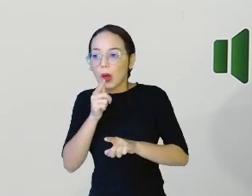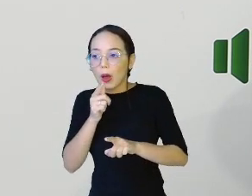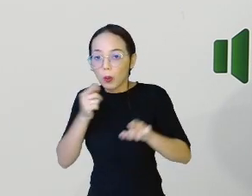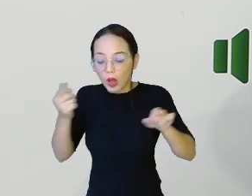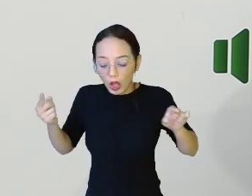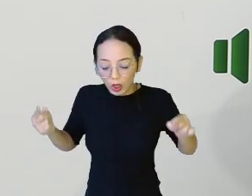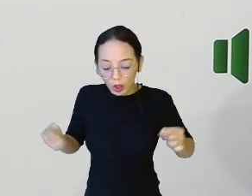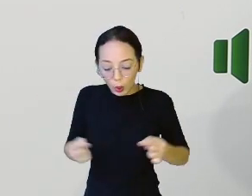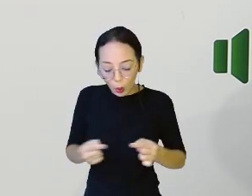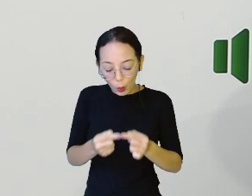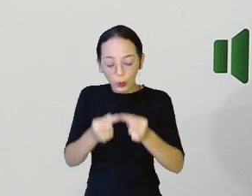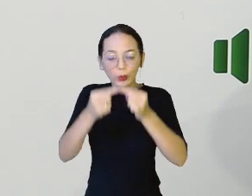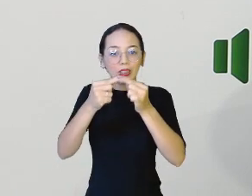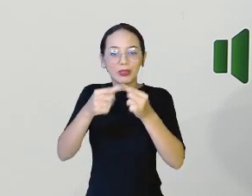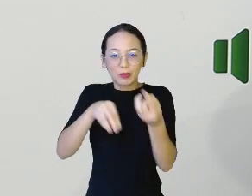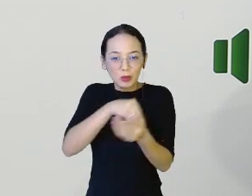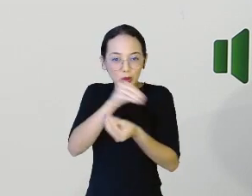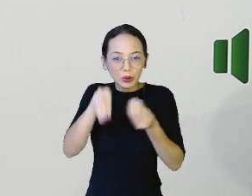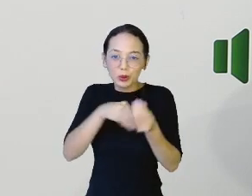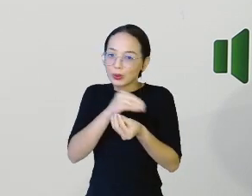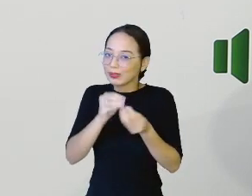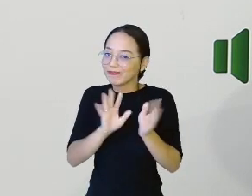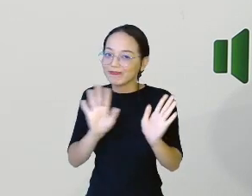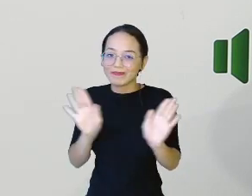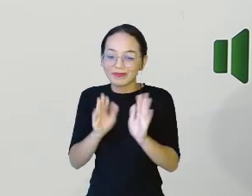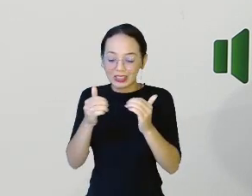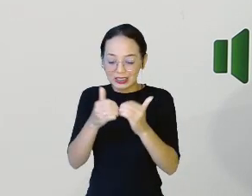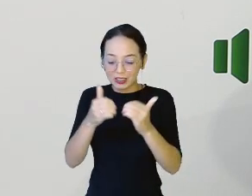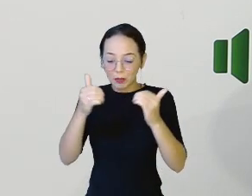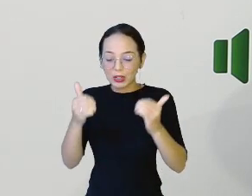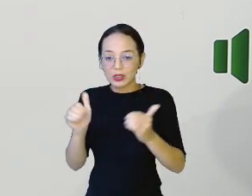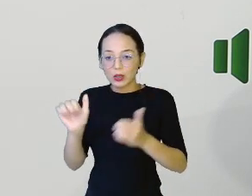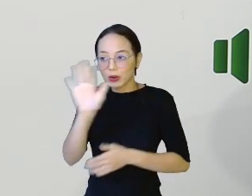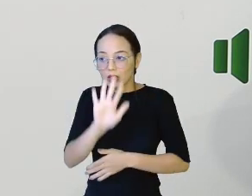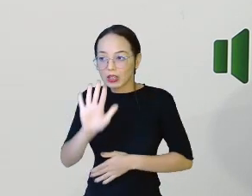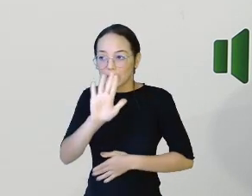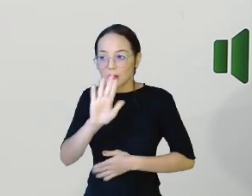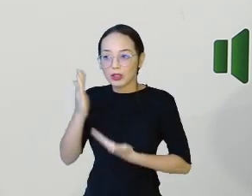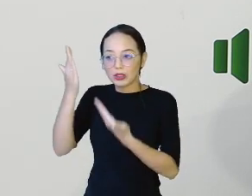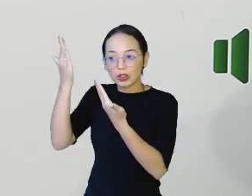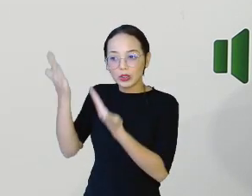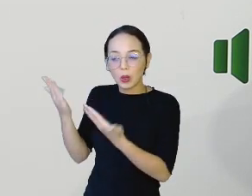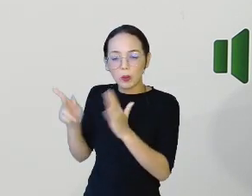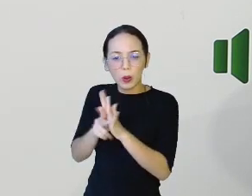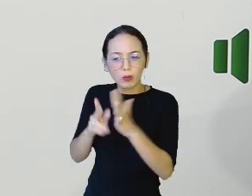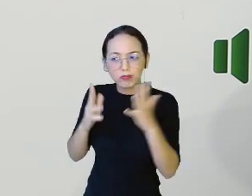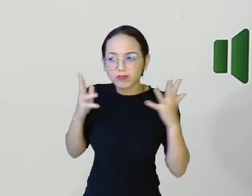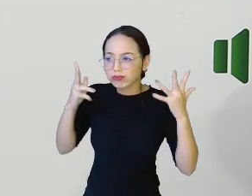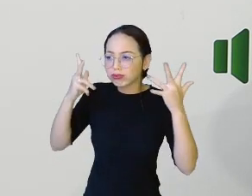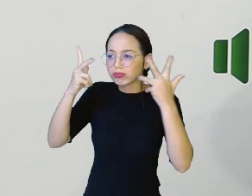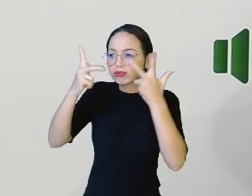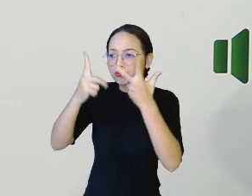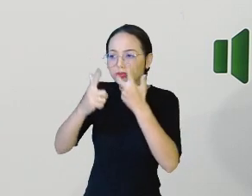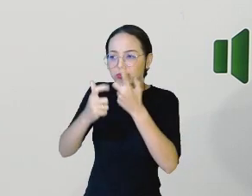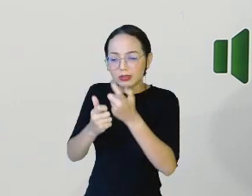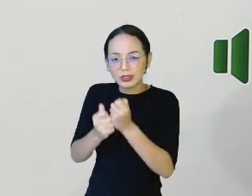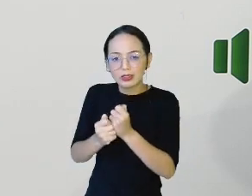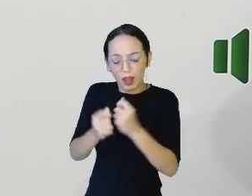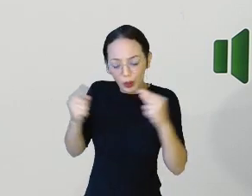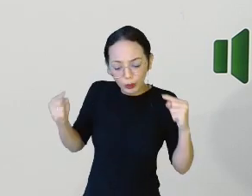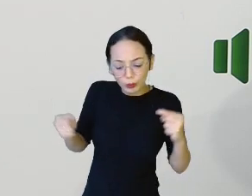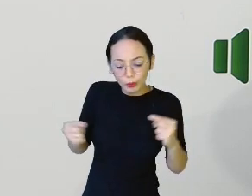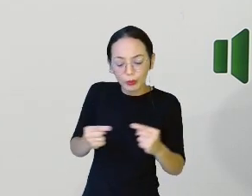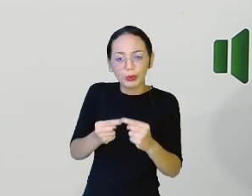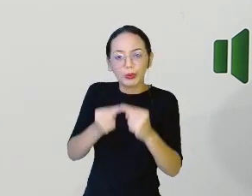se encontram, eles não se misturam. E tem essa imagem ali, proporciona essa imagem aí belíssima. Não é o encontro